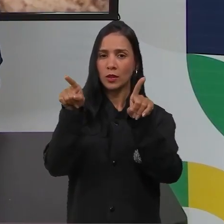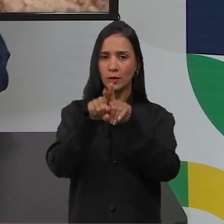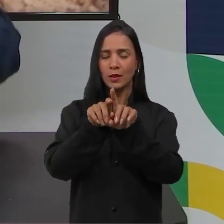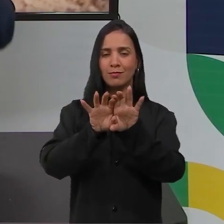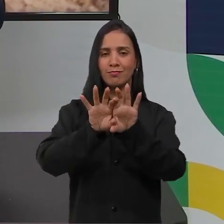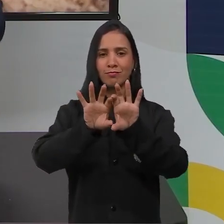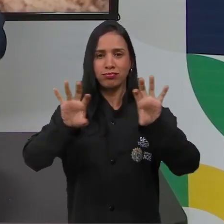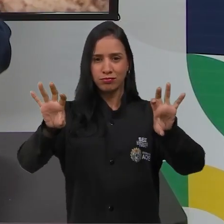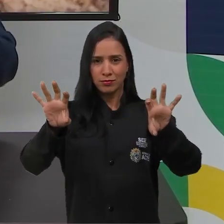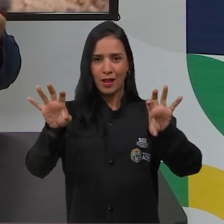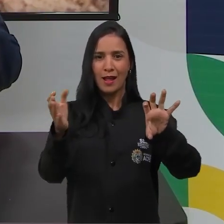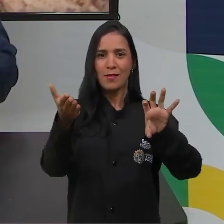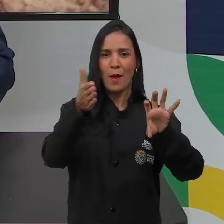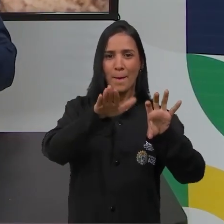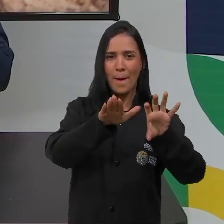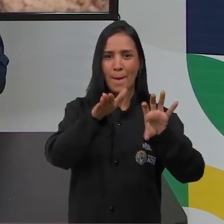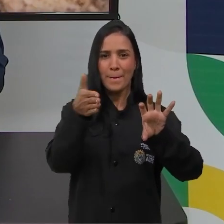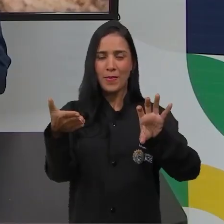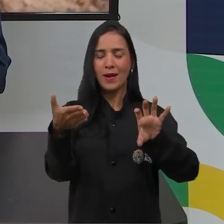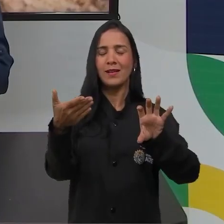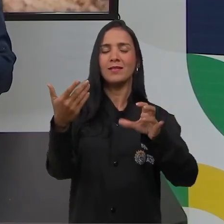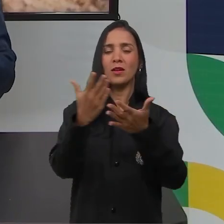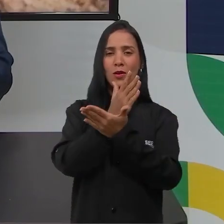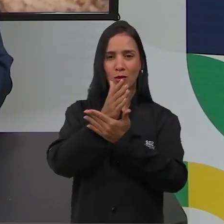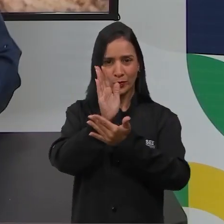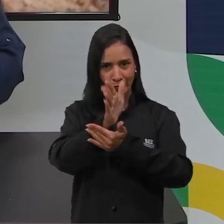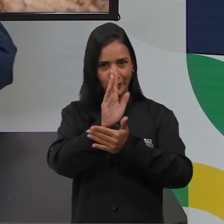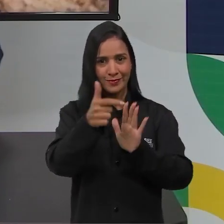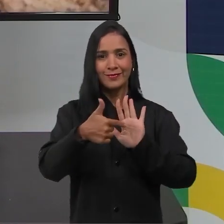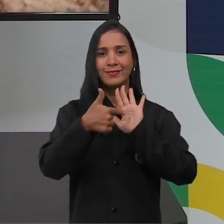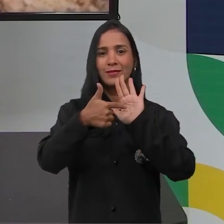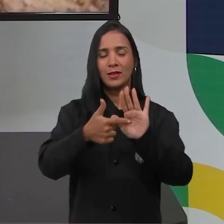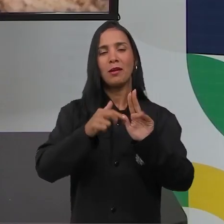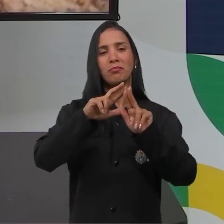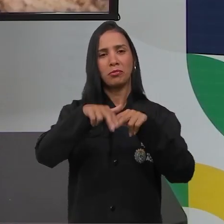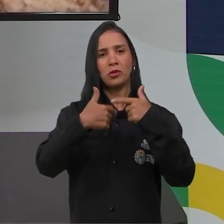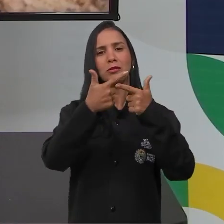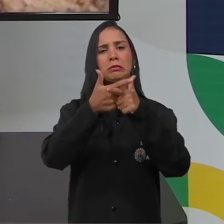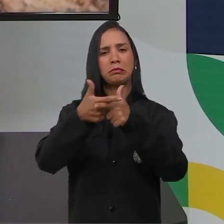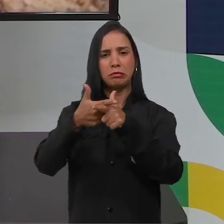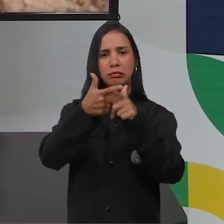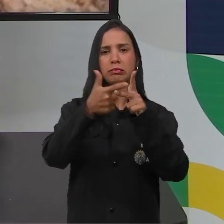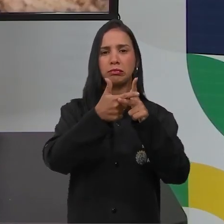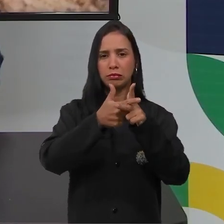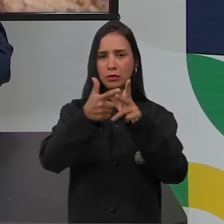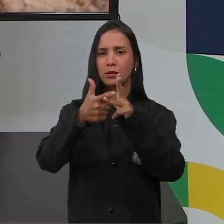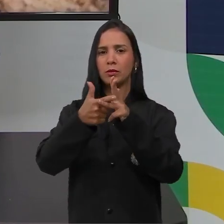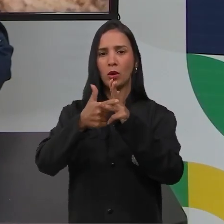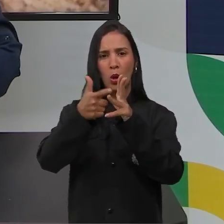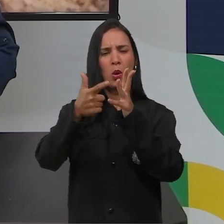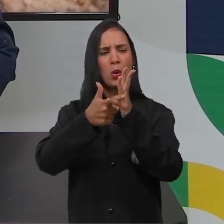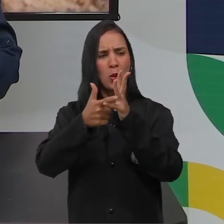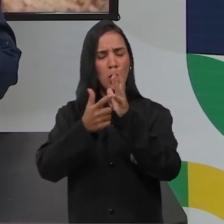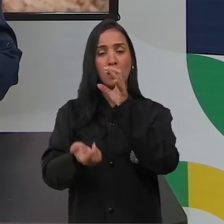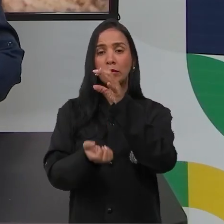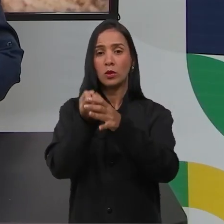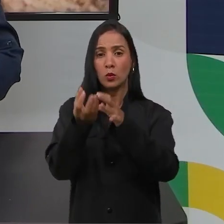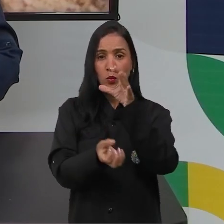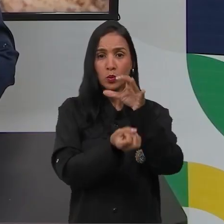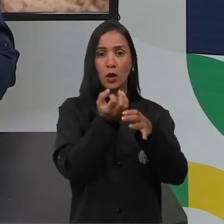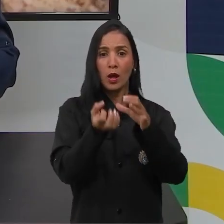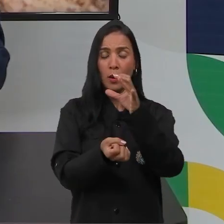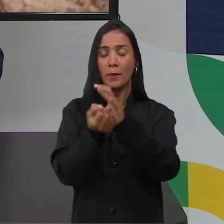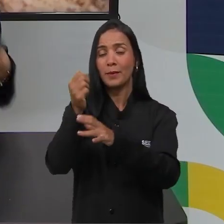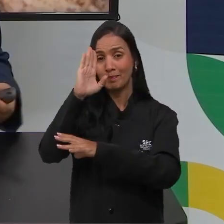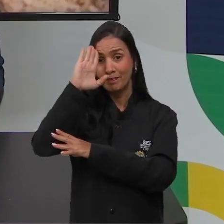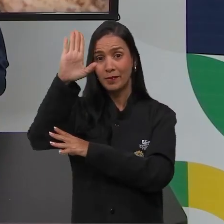esses países, algumas que eu acabei de mostrar para vocês, e daí vem todo o problema da África, quando a gente fala principalmente em guerras civis.